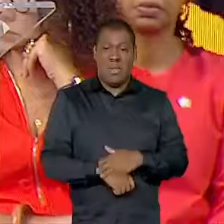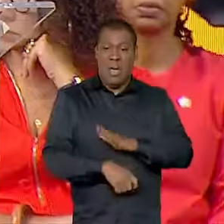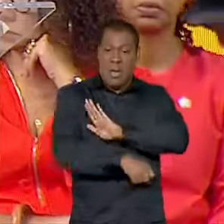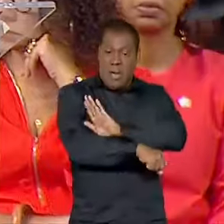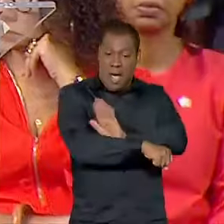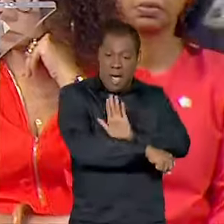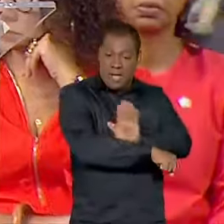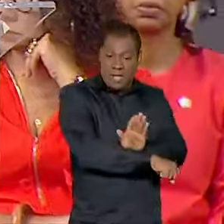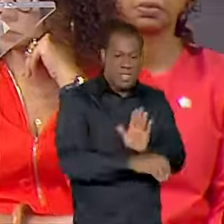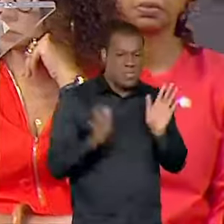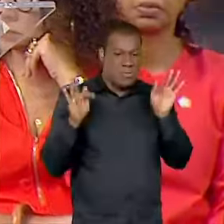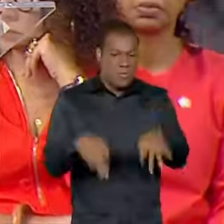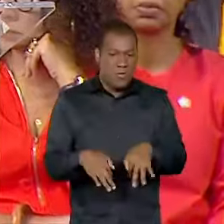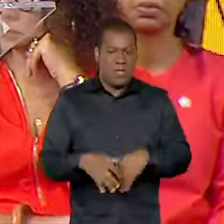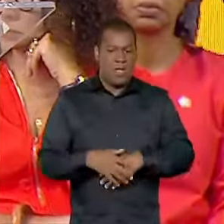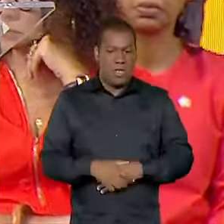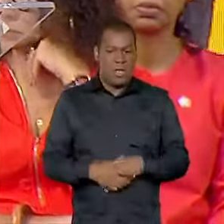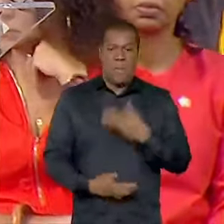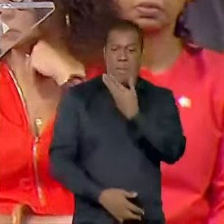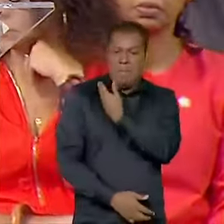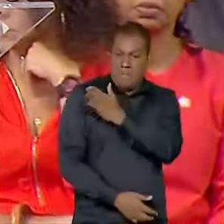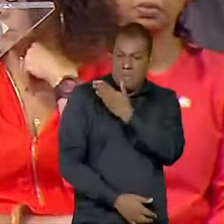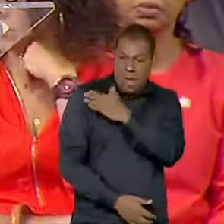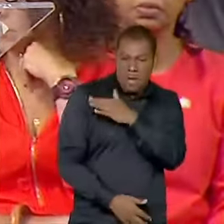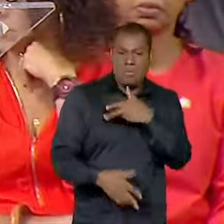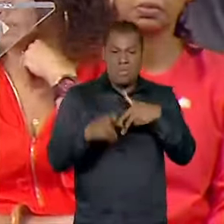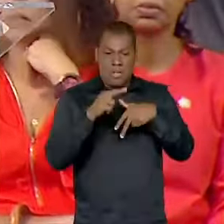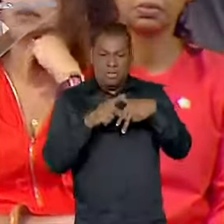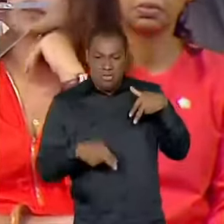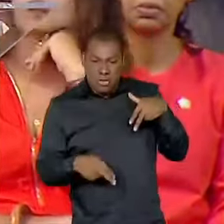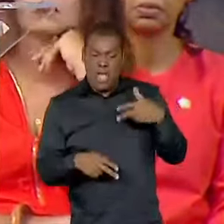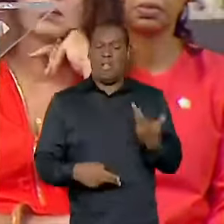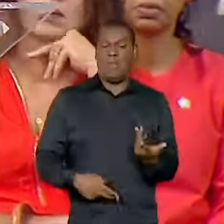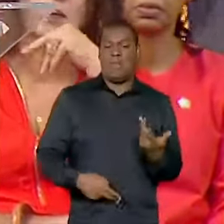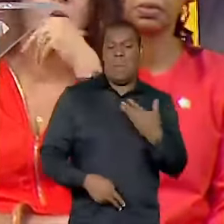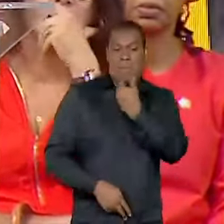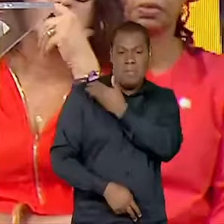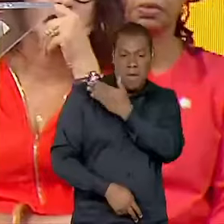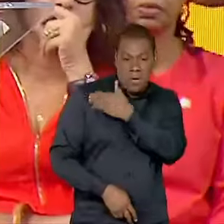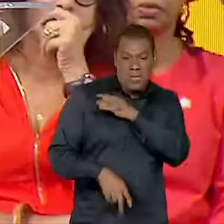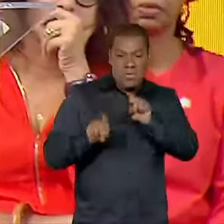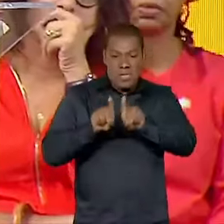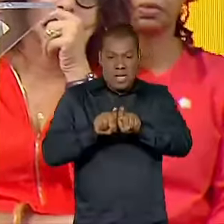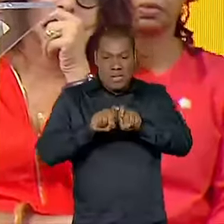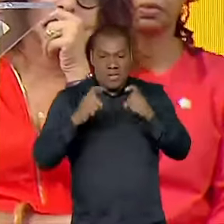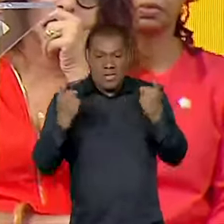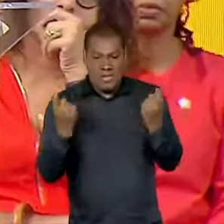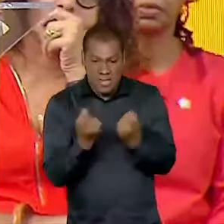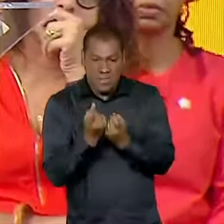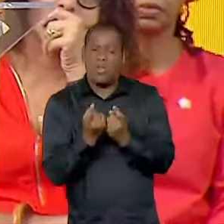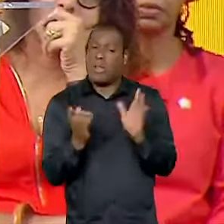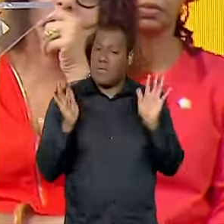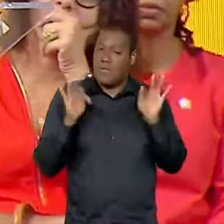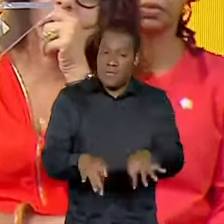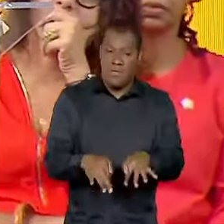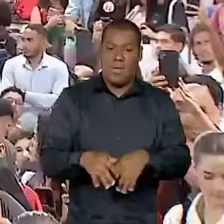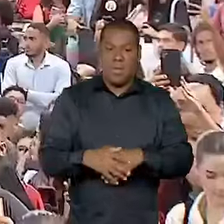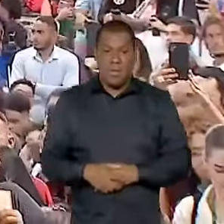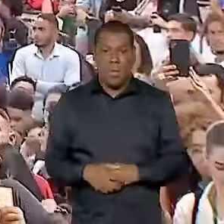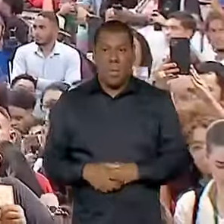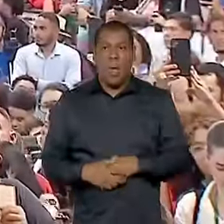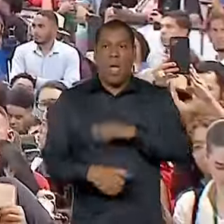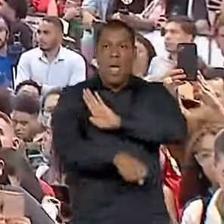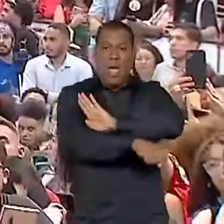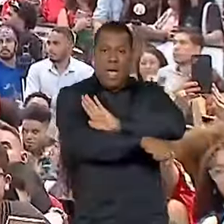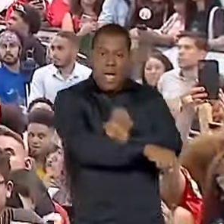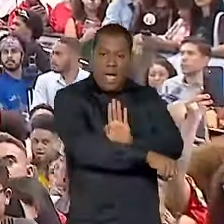discriminação, seja de raça, gênero, orientação sexual ou qualquer outro tipo. O racismo e